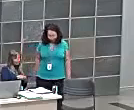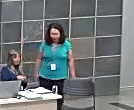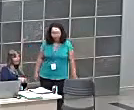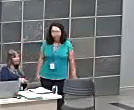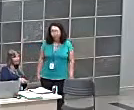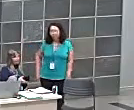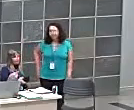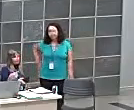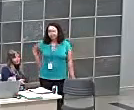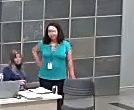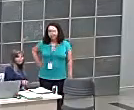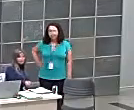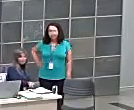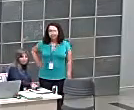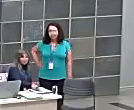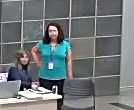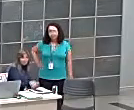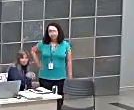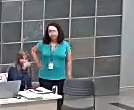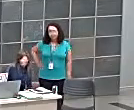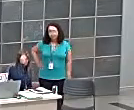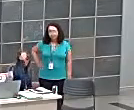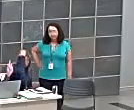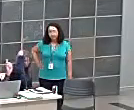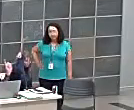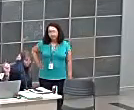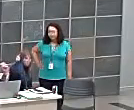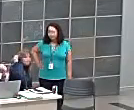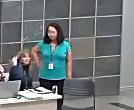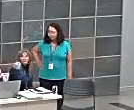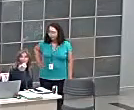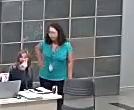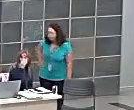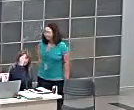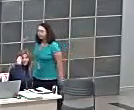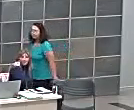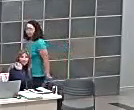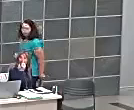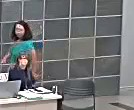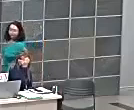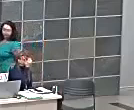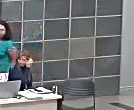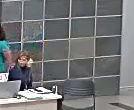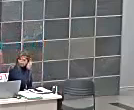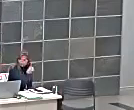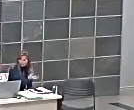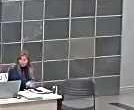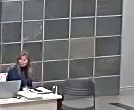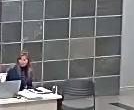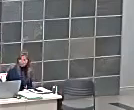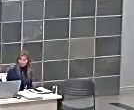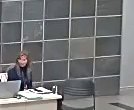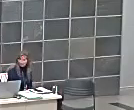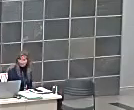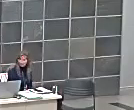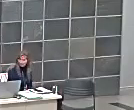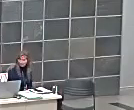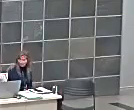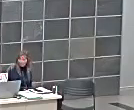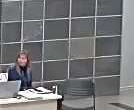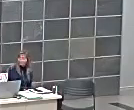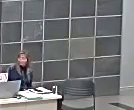feitos por conta das vozes que foram ouvidas aqui das falas de vocês das sugestões dos Senhores e